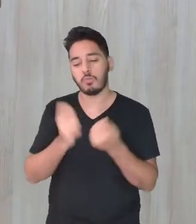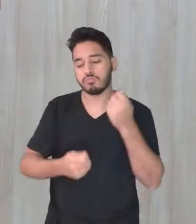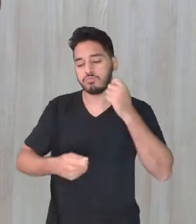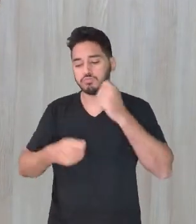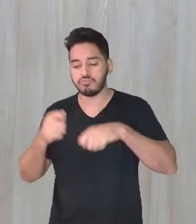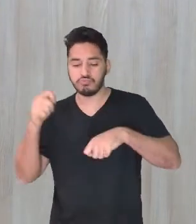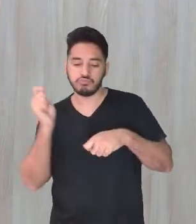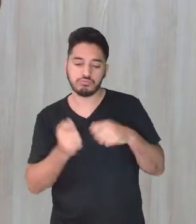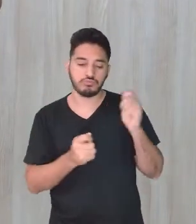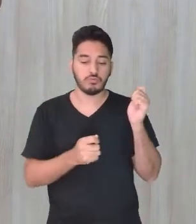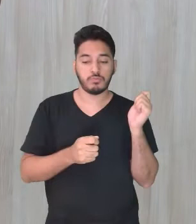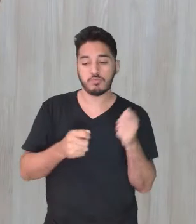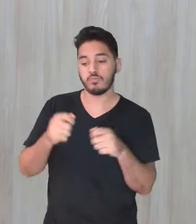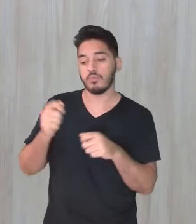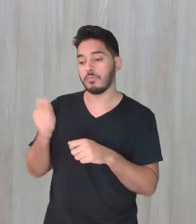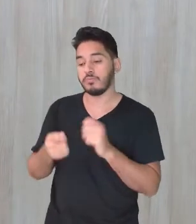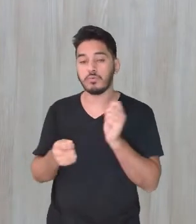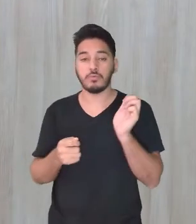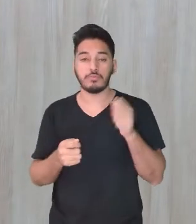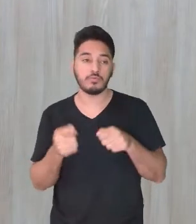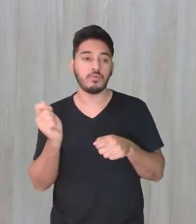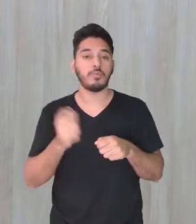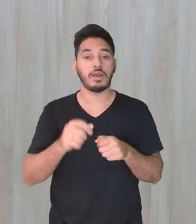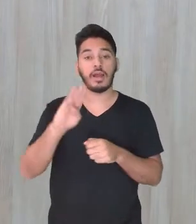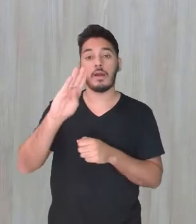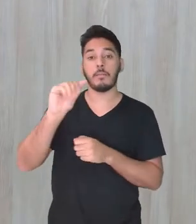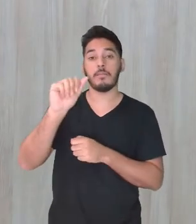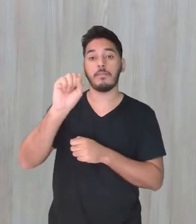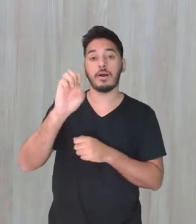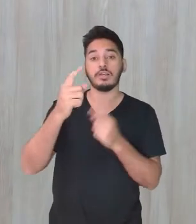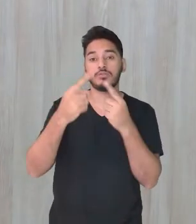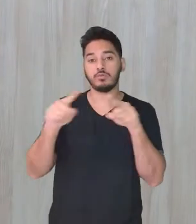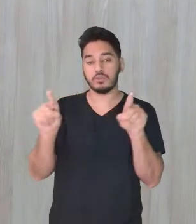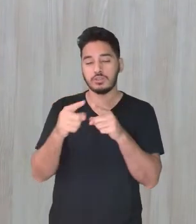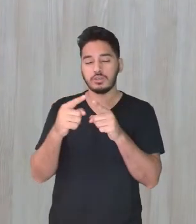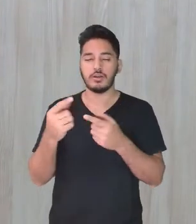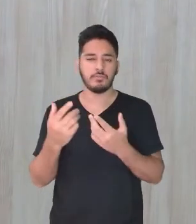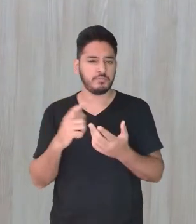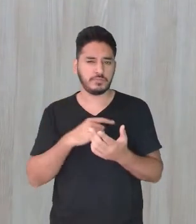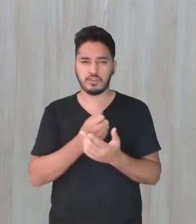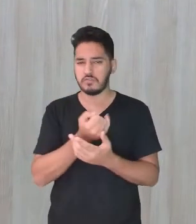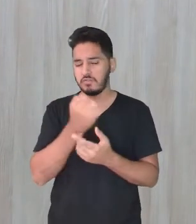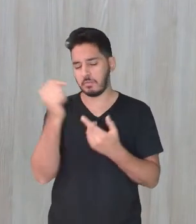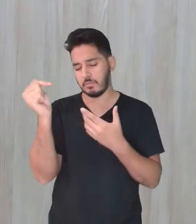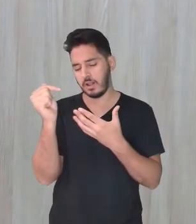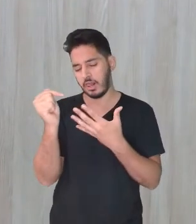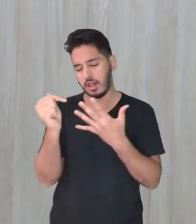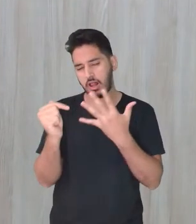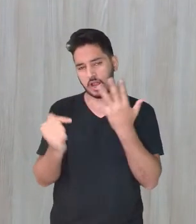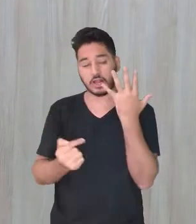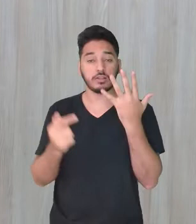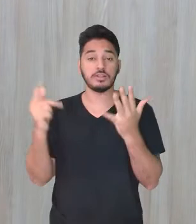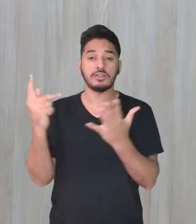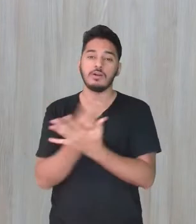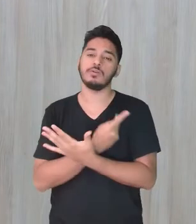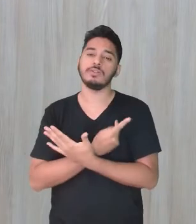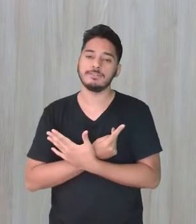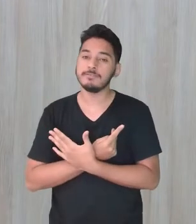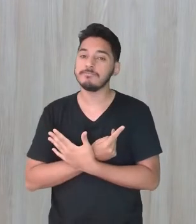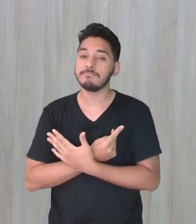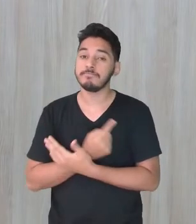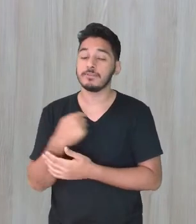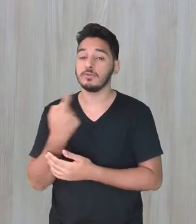os instrumentos, né, que a gente chama de base musical. Então, tem diversas formas aí de acontecer, de a